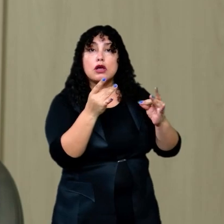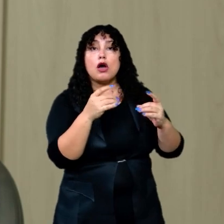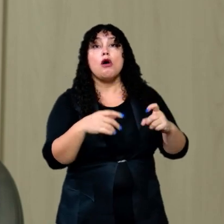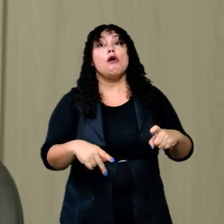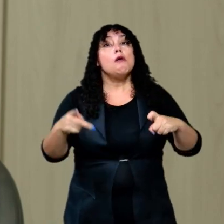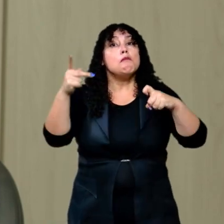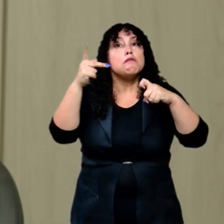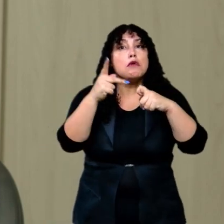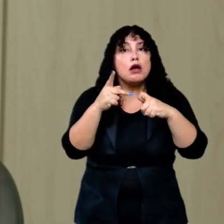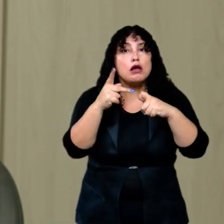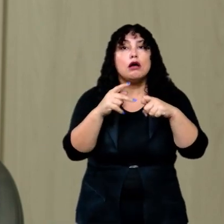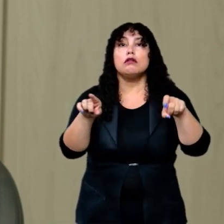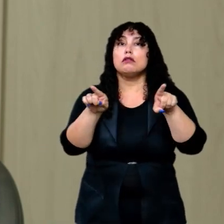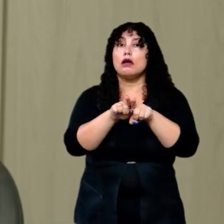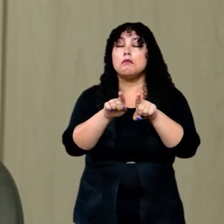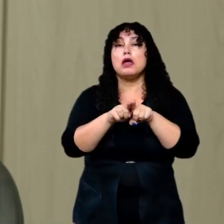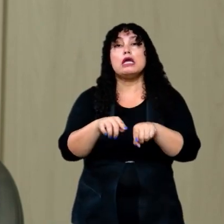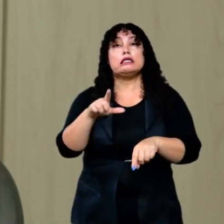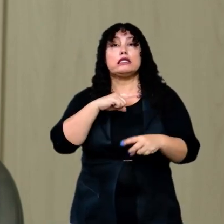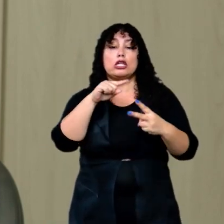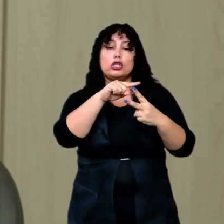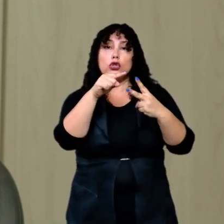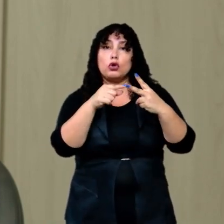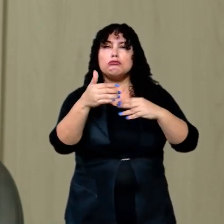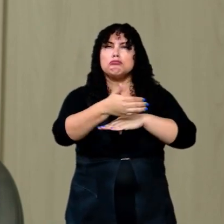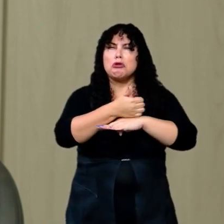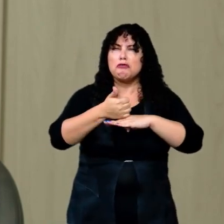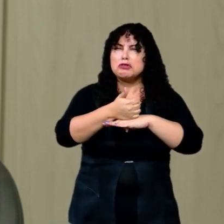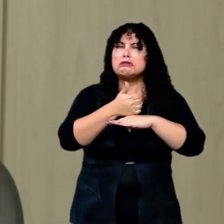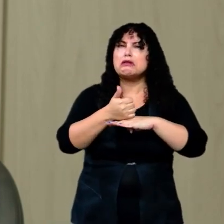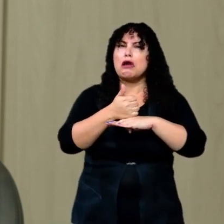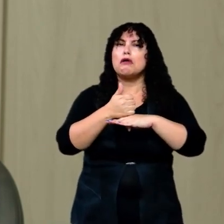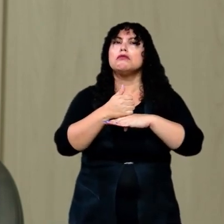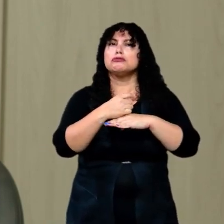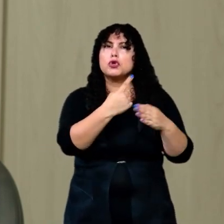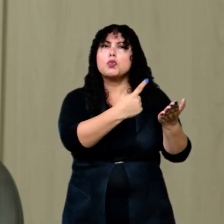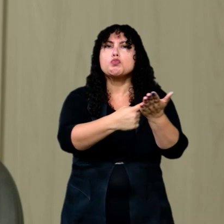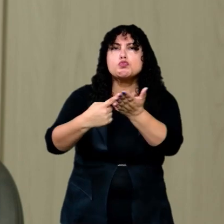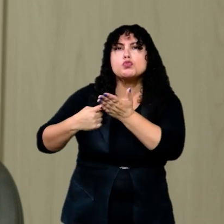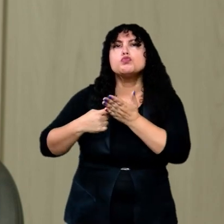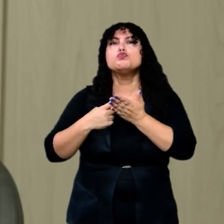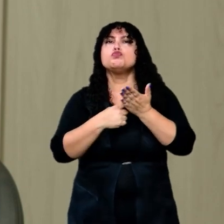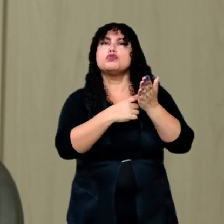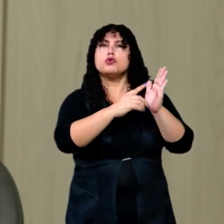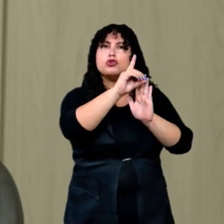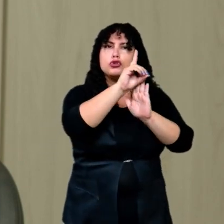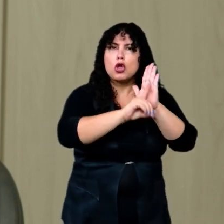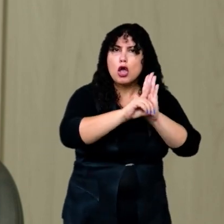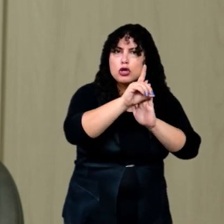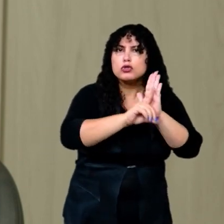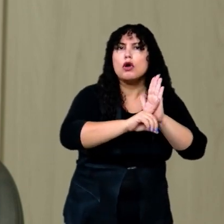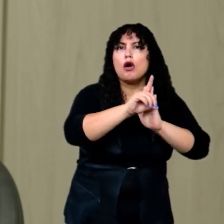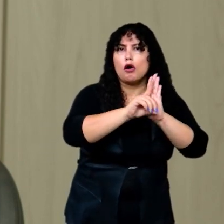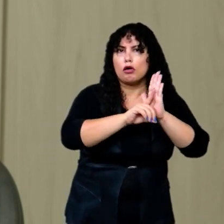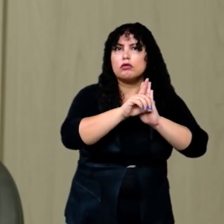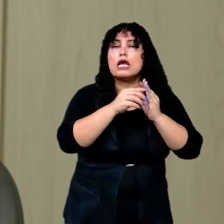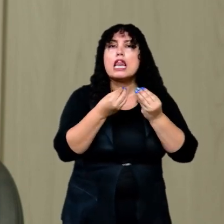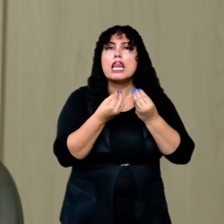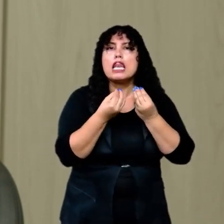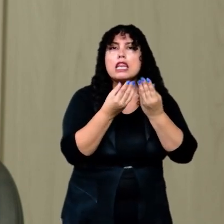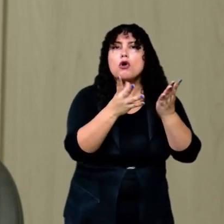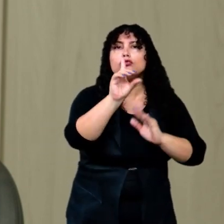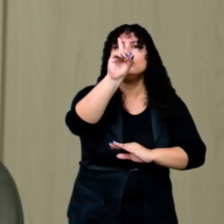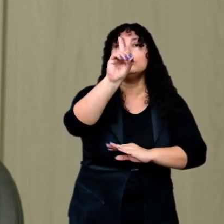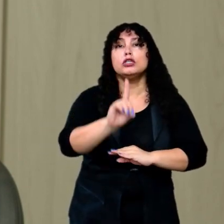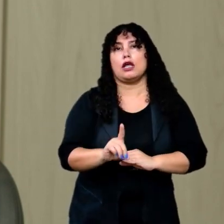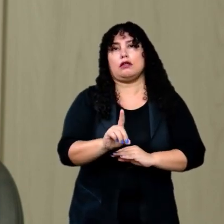pediatras alertarem, e aí você tem 2 profissionais que realmente fecham esse diagnóstico e que dão